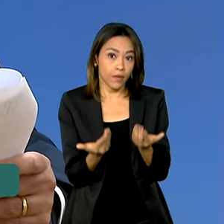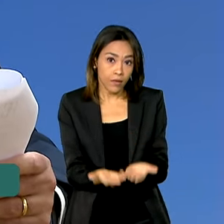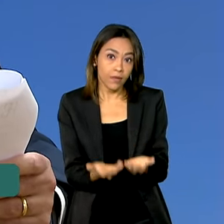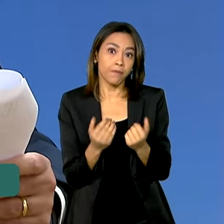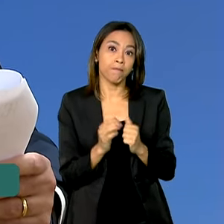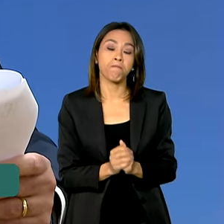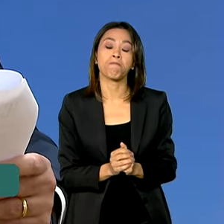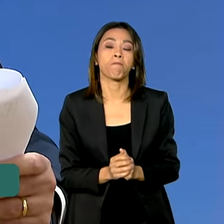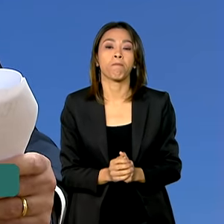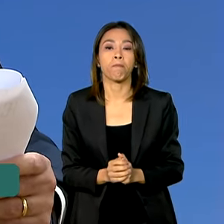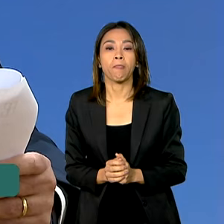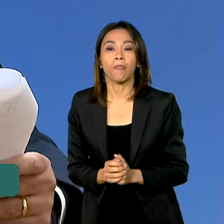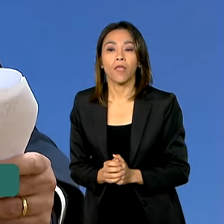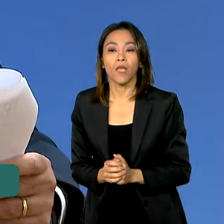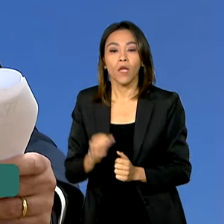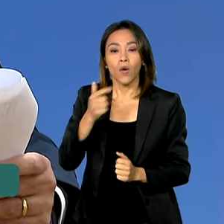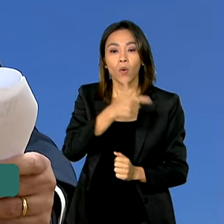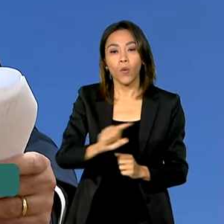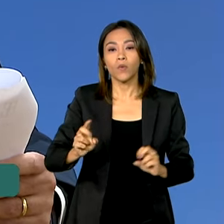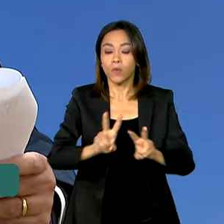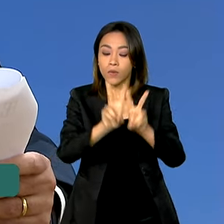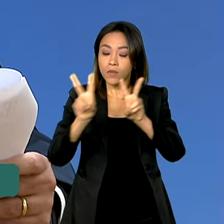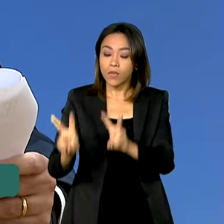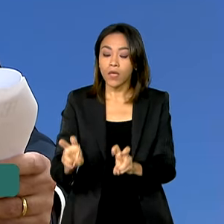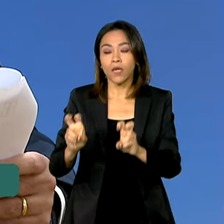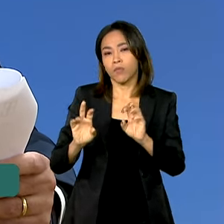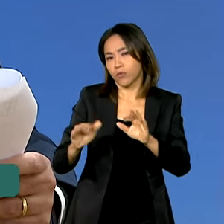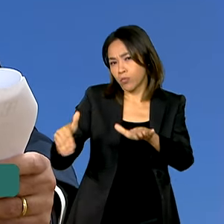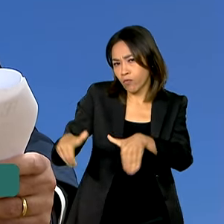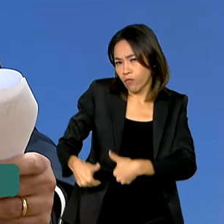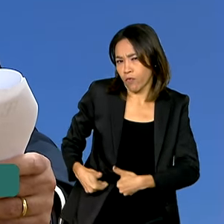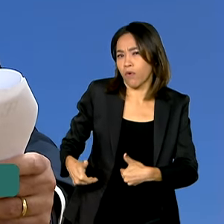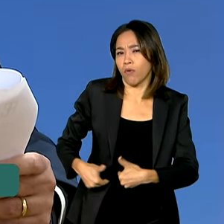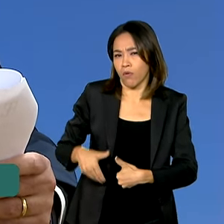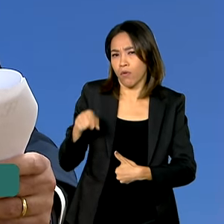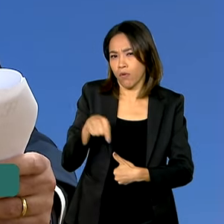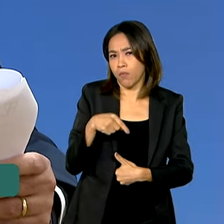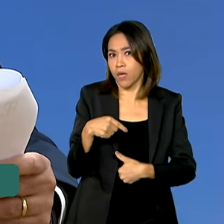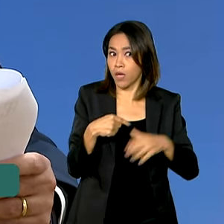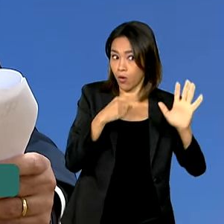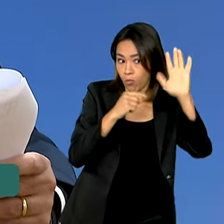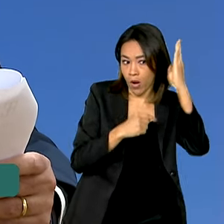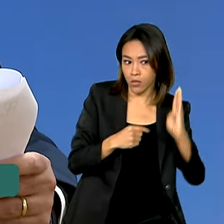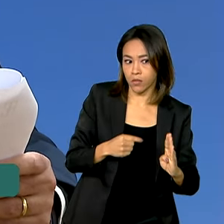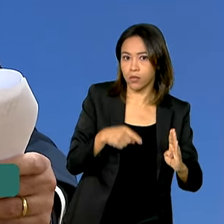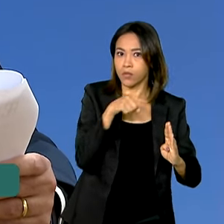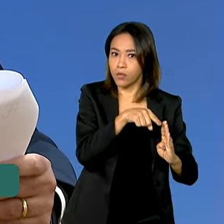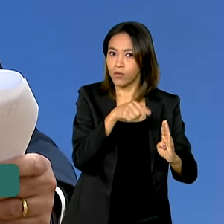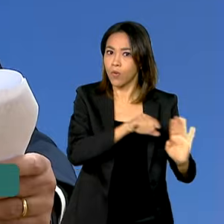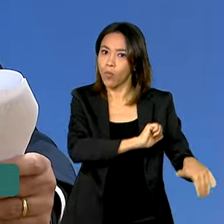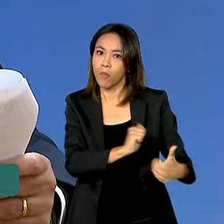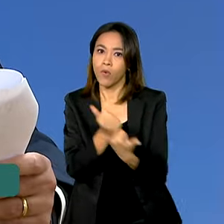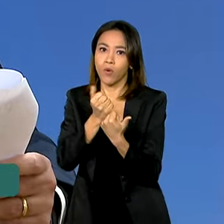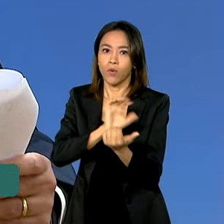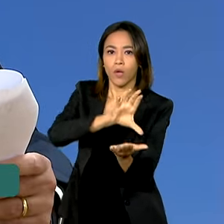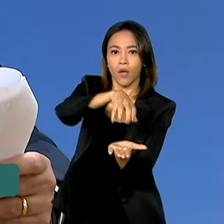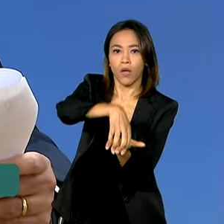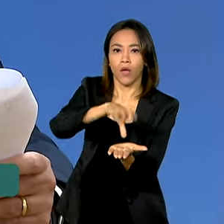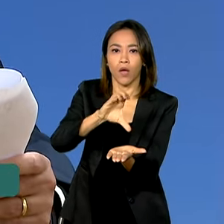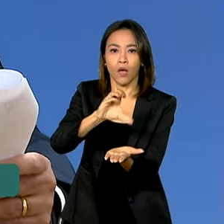SEBRAE, tema como combate à fome, vinculando do lado brasileiro a CONAB e